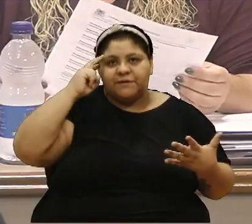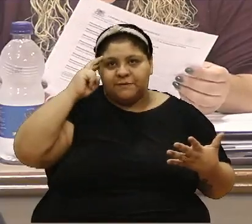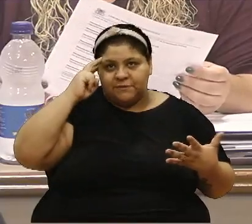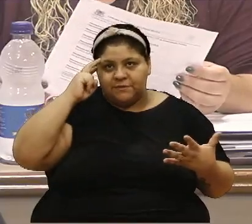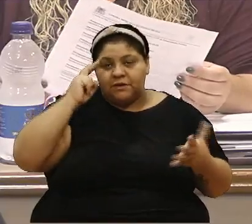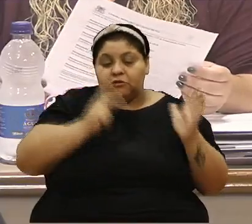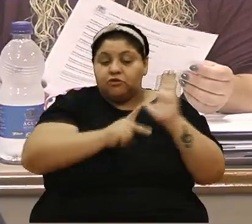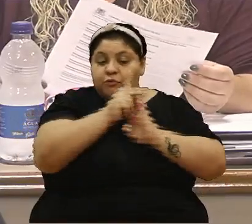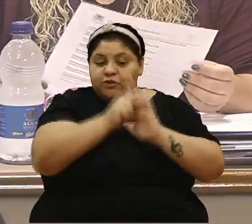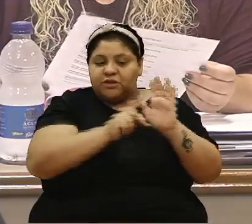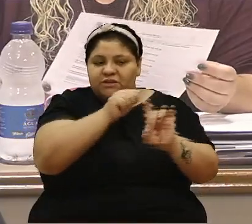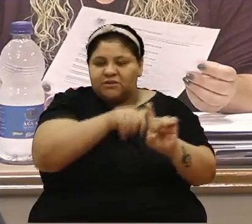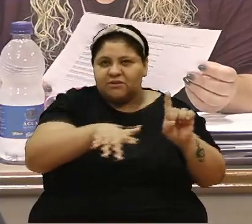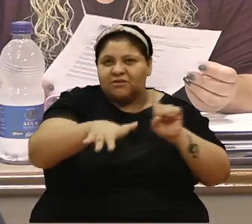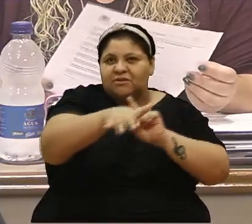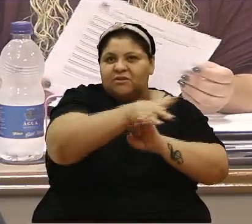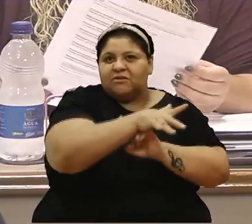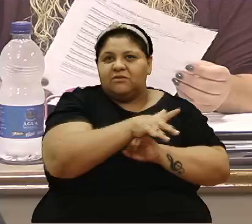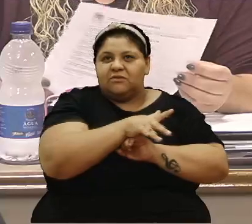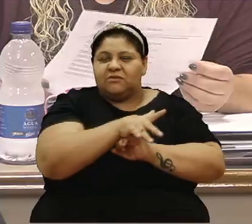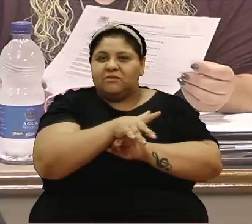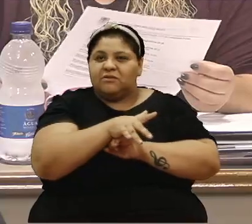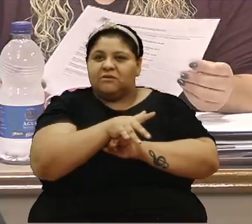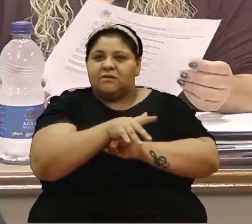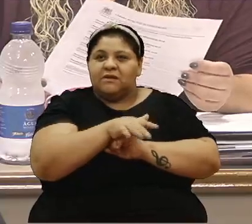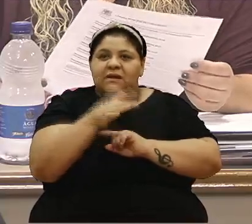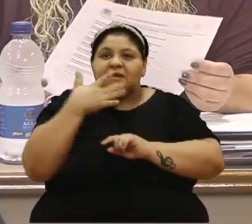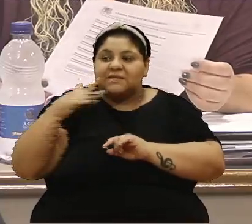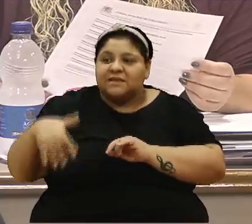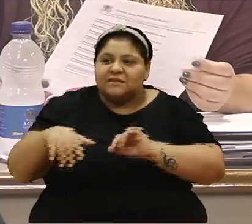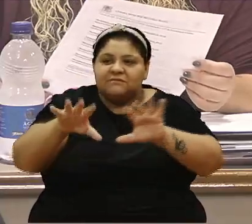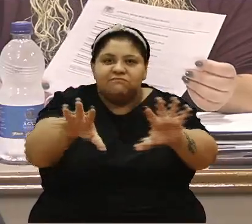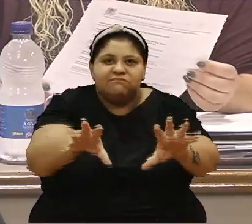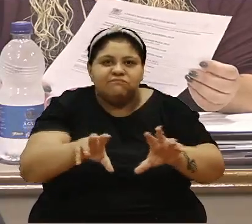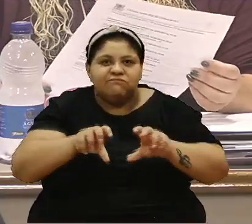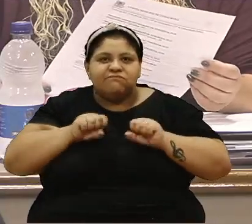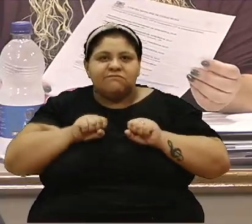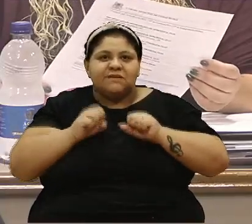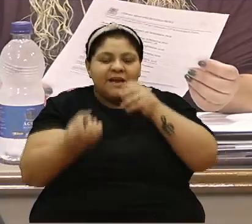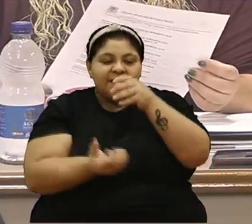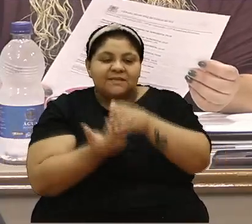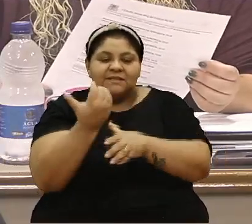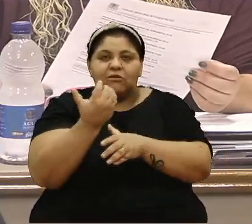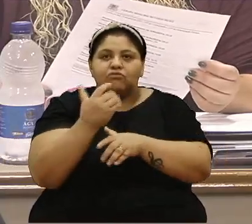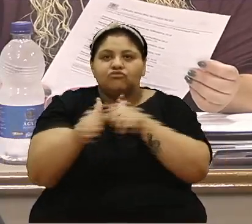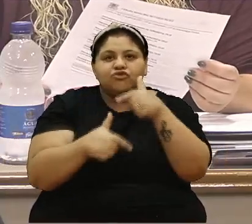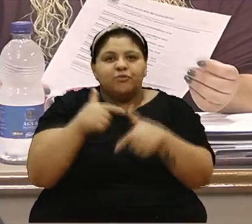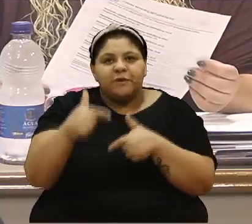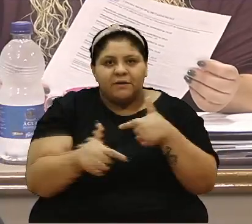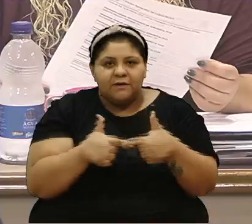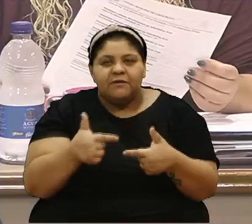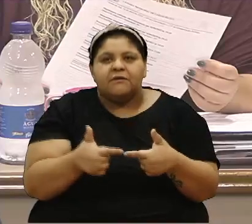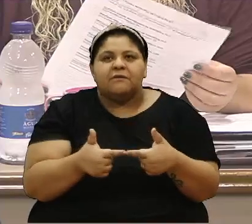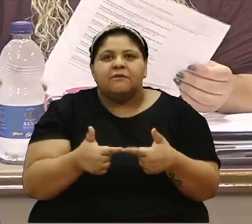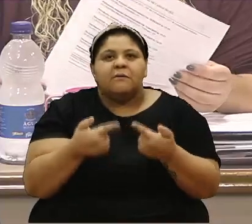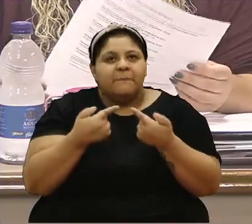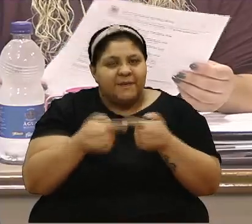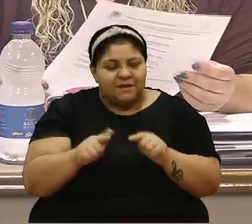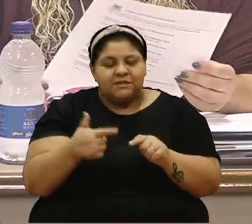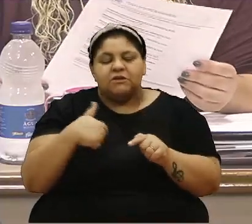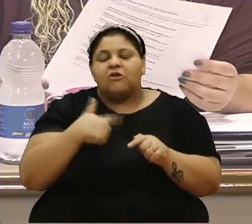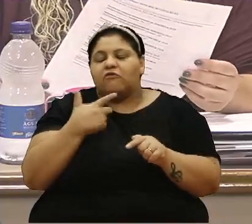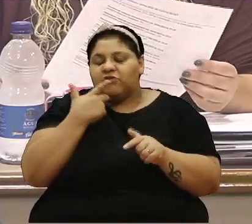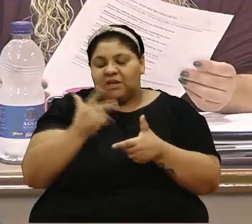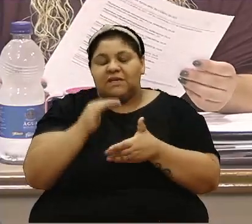projetos sociais, buscar essas crianças para a gente e as pessoas, a geração de emprego. Mas sim, eu antecipo que vou votar